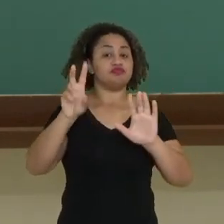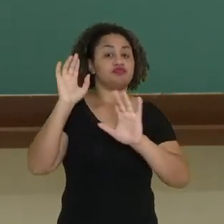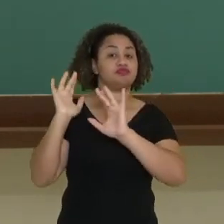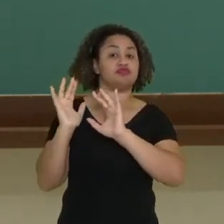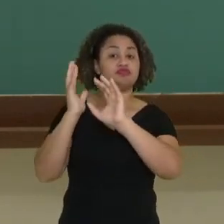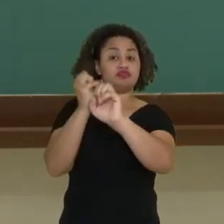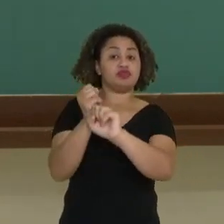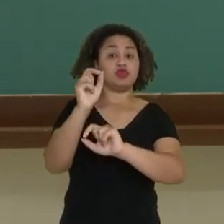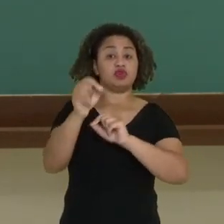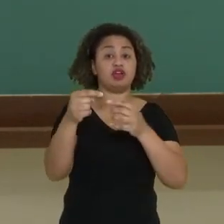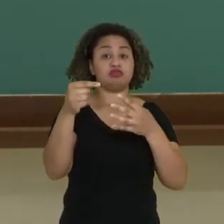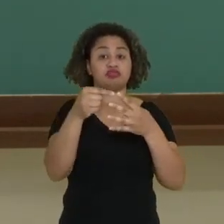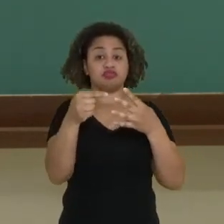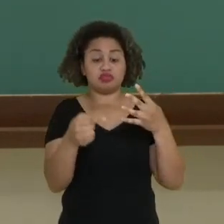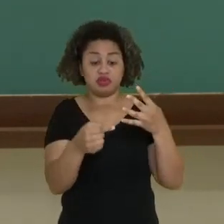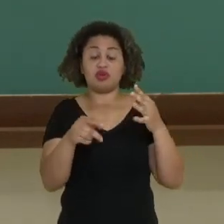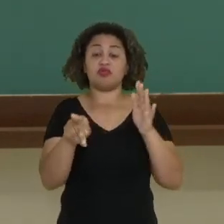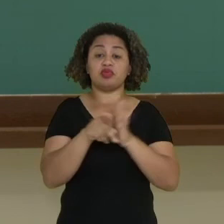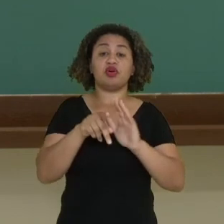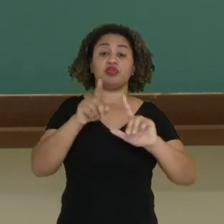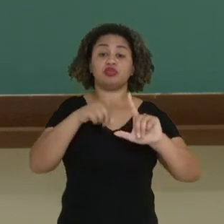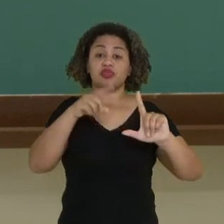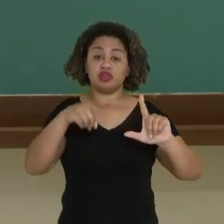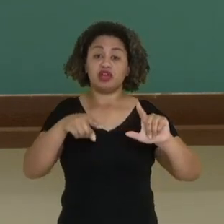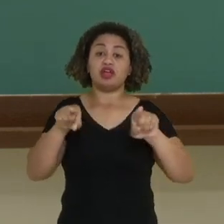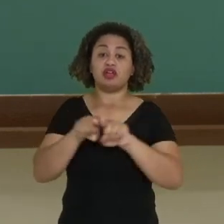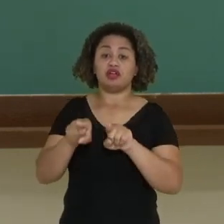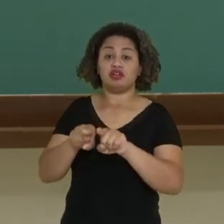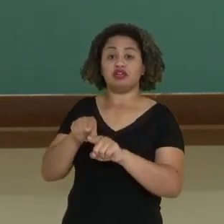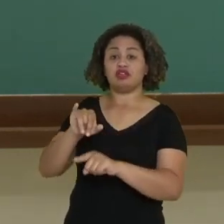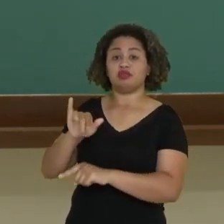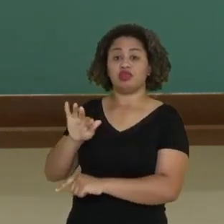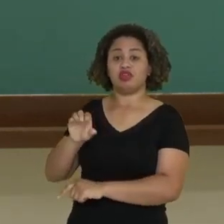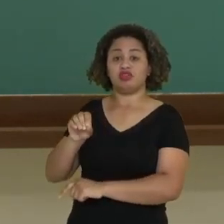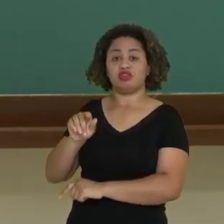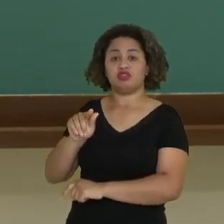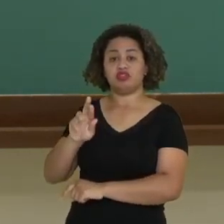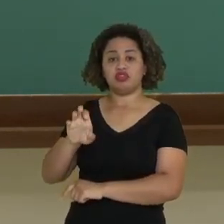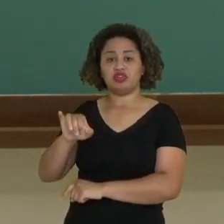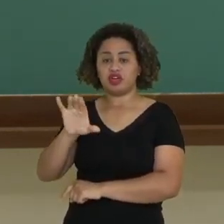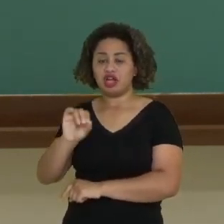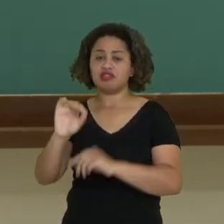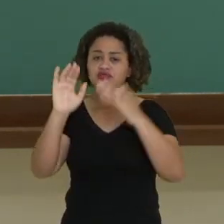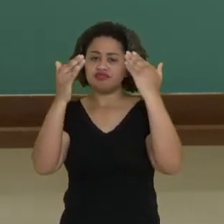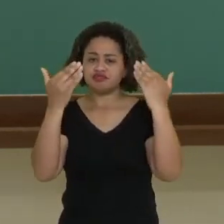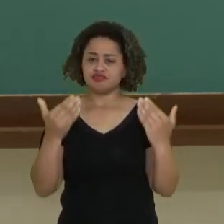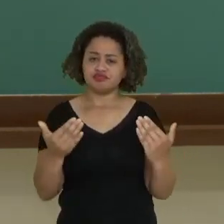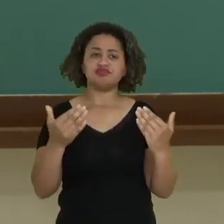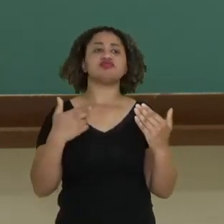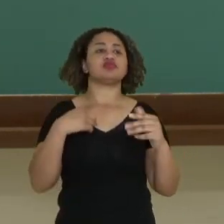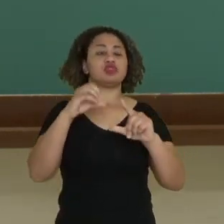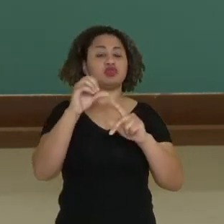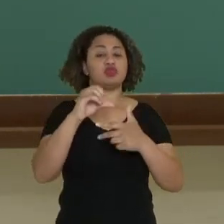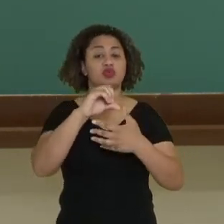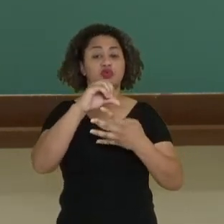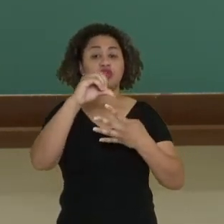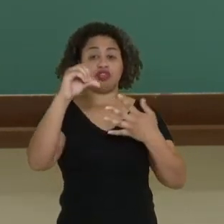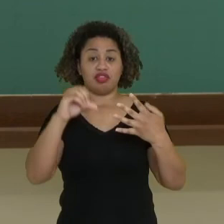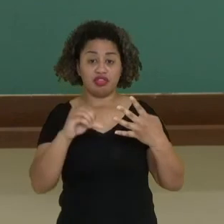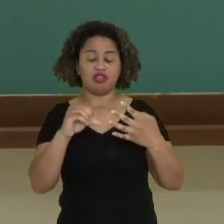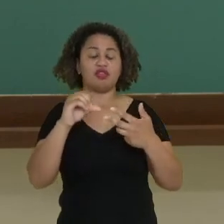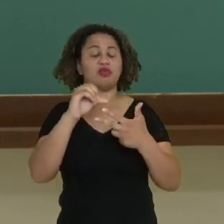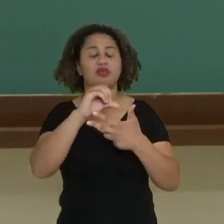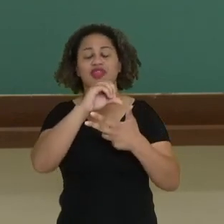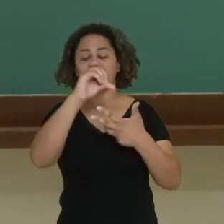Recapitulando aqui os elementos do gráfico e do infográfico para análise, inclusive, né? O Enem cobra muito isso. O título,